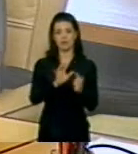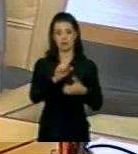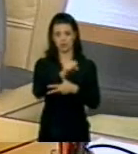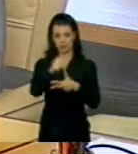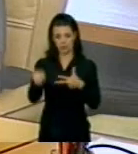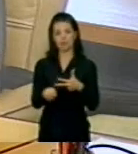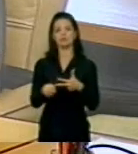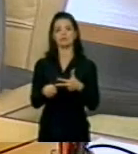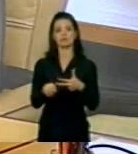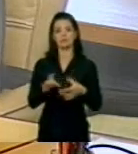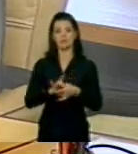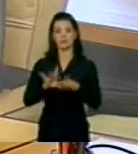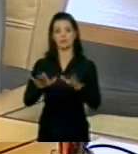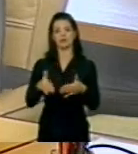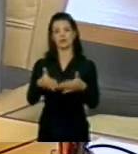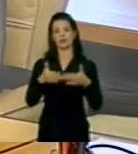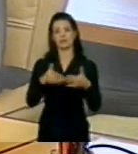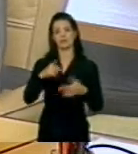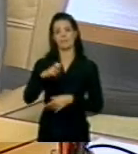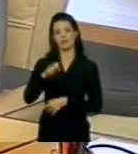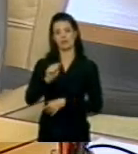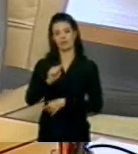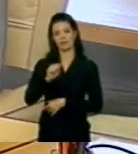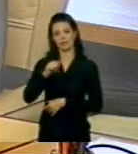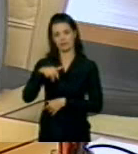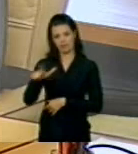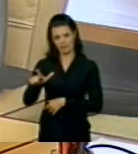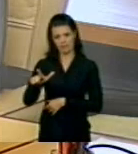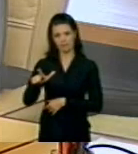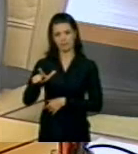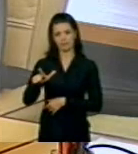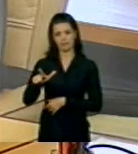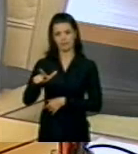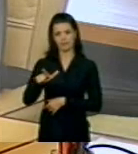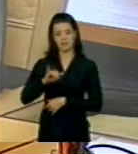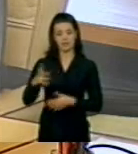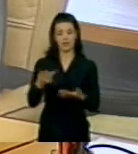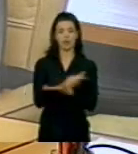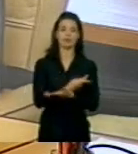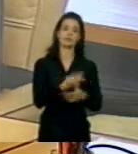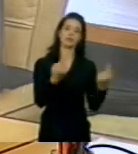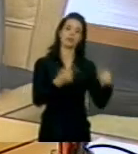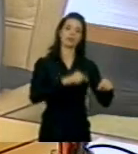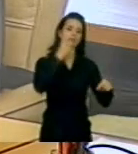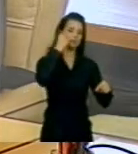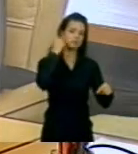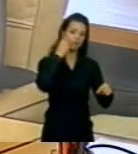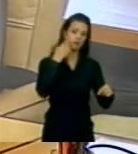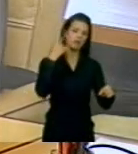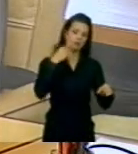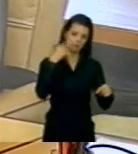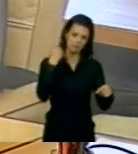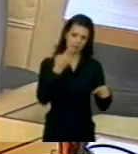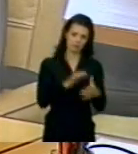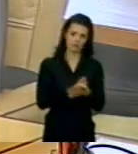de ação penal que porventura tenha sido recebida contra senador ou deputado. No entender, portanto,